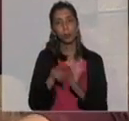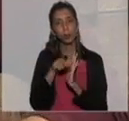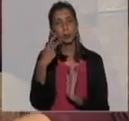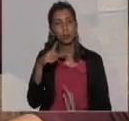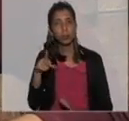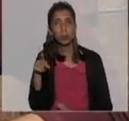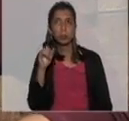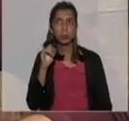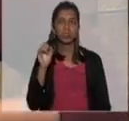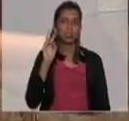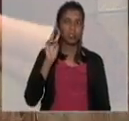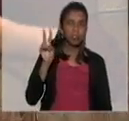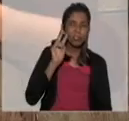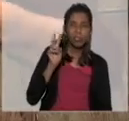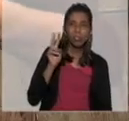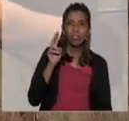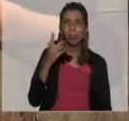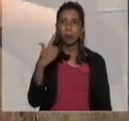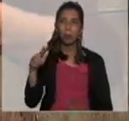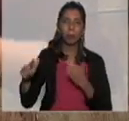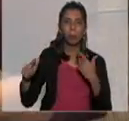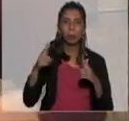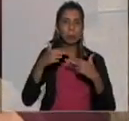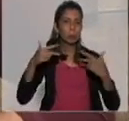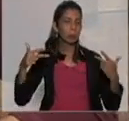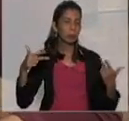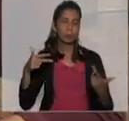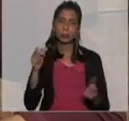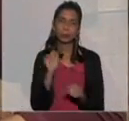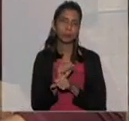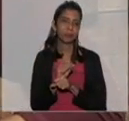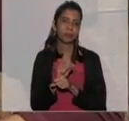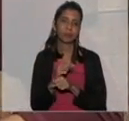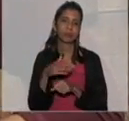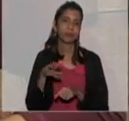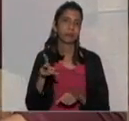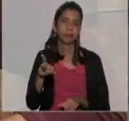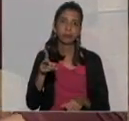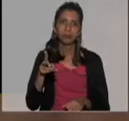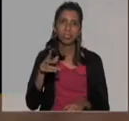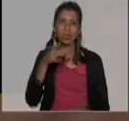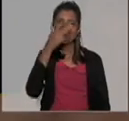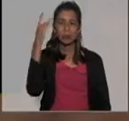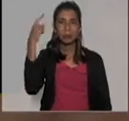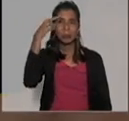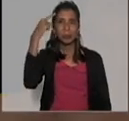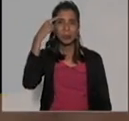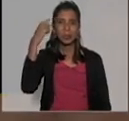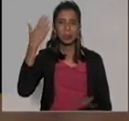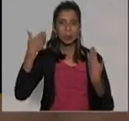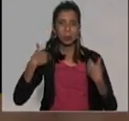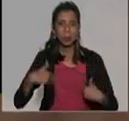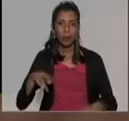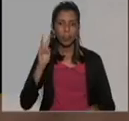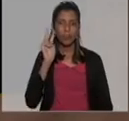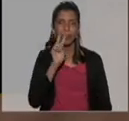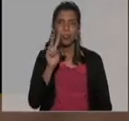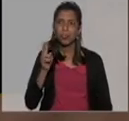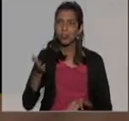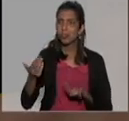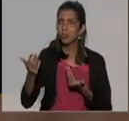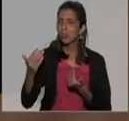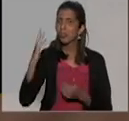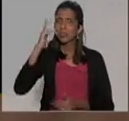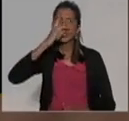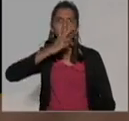né E aí a gente vai a gente fica parando para olhar outras coisas a gente não vai adiante né não e cada vez mais o mundo tá muito ligado essa coisa do Físico eu vejo